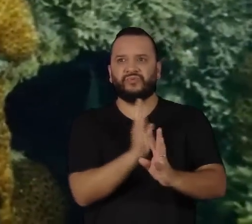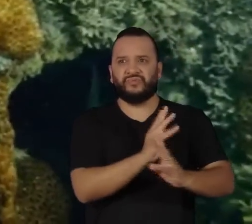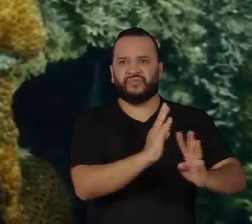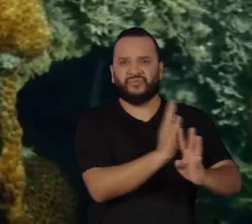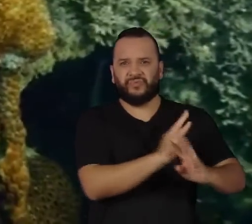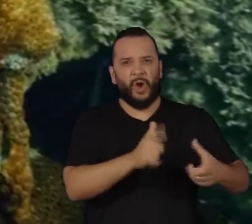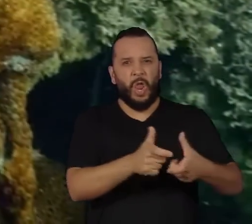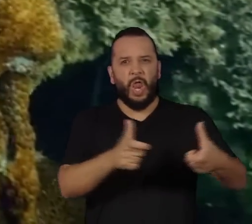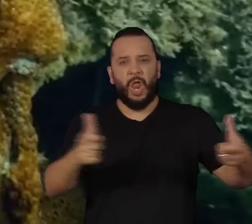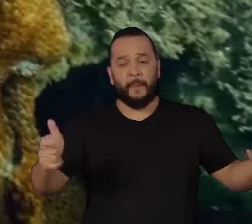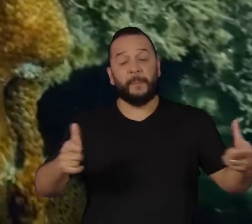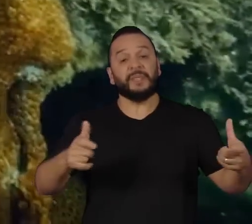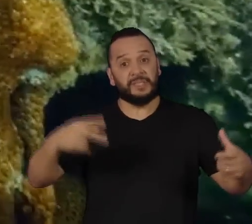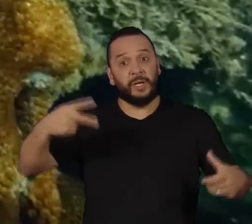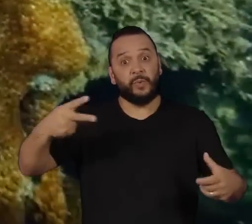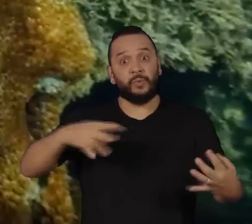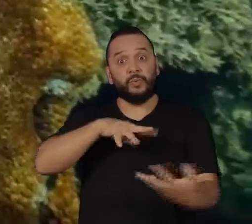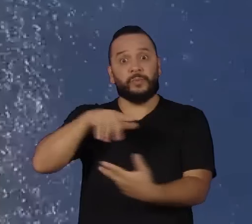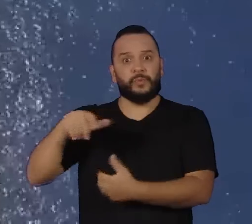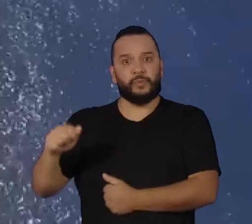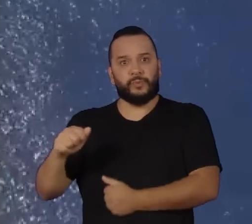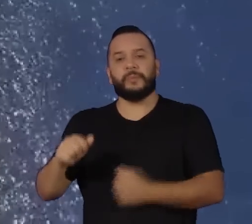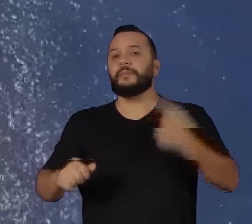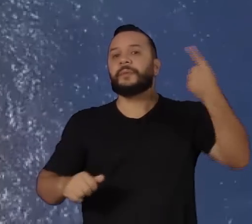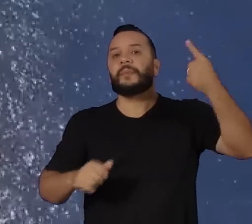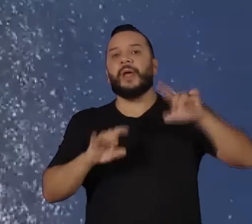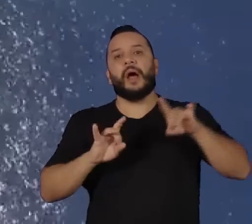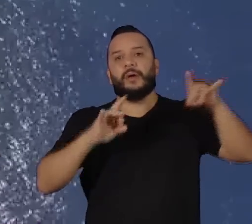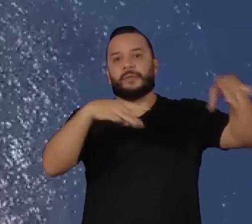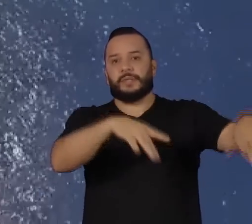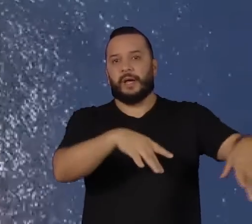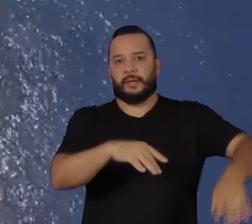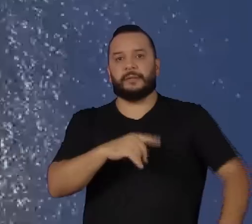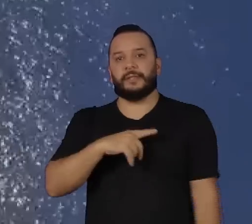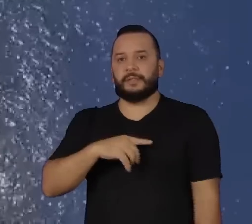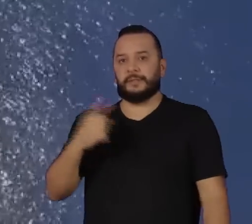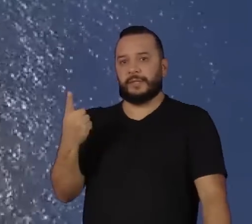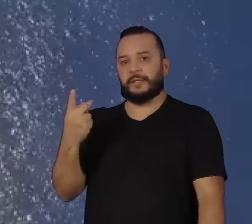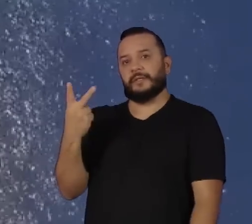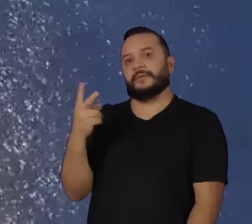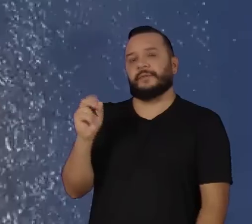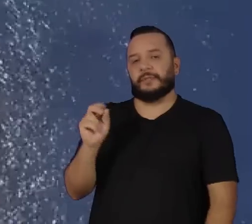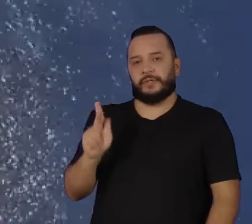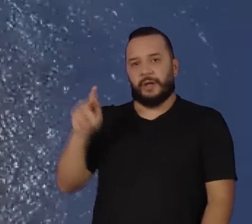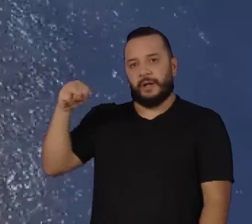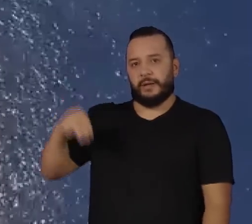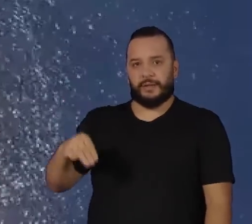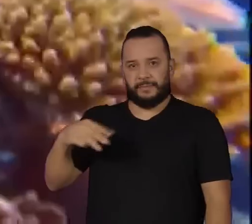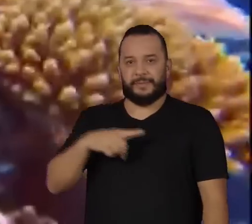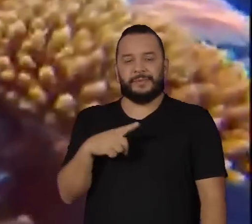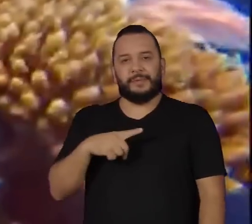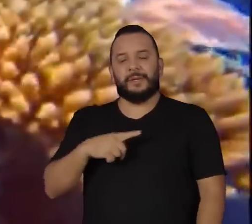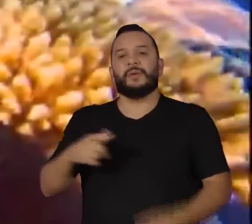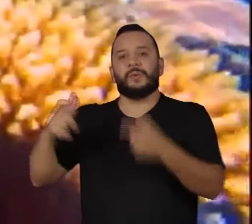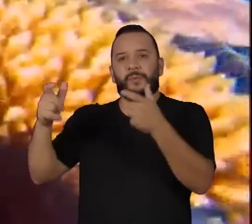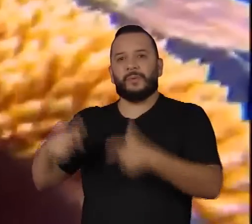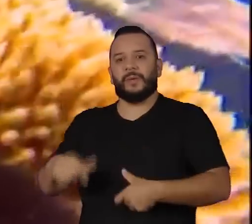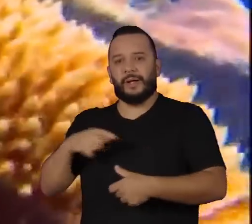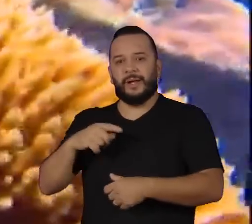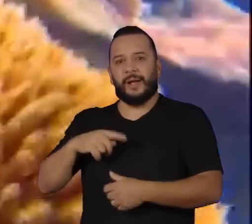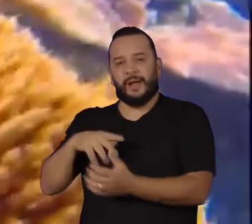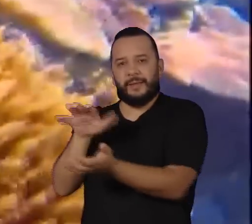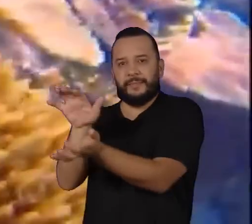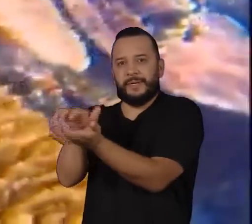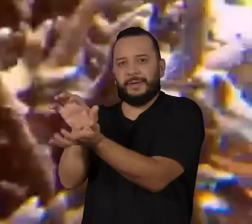atrás somente da Austrália. São mais de 120 quilômetros, que se estendem entre os municípios de Tamandaré,